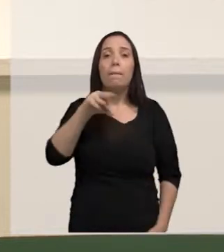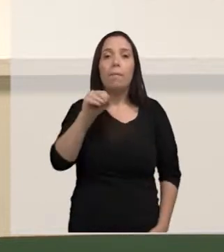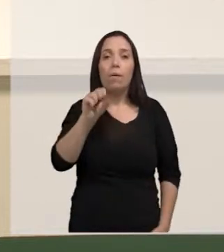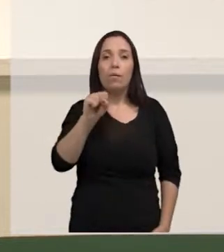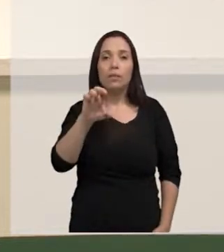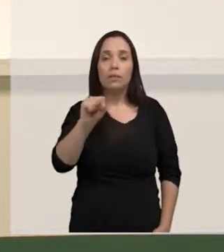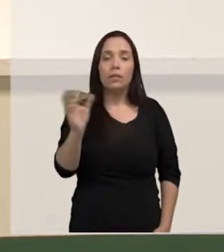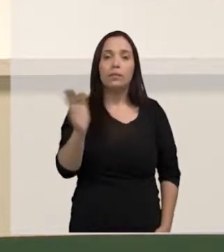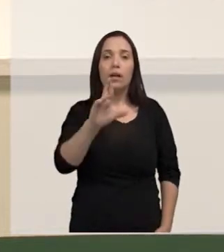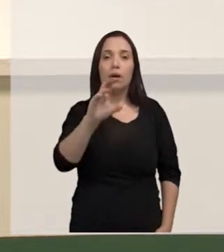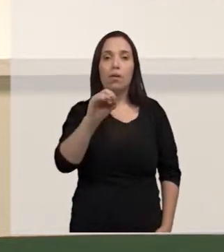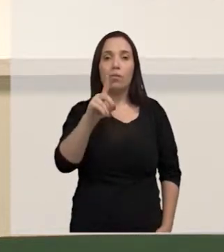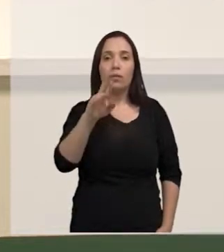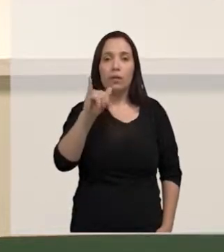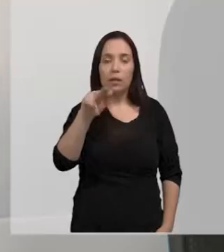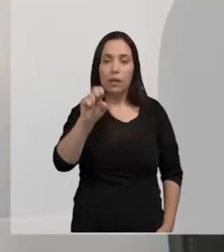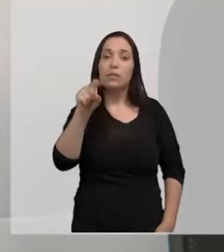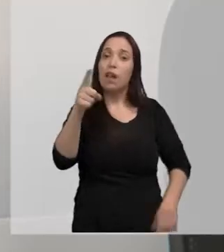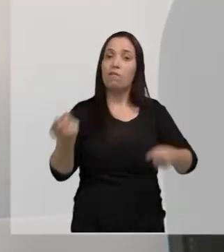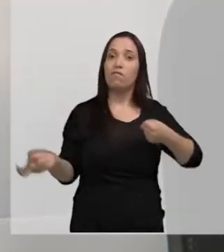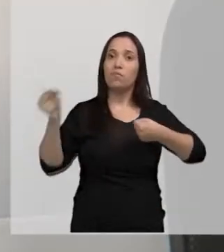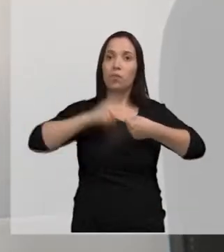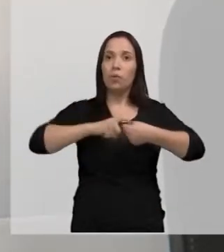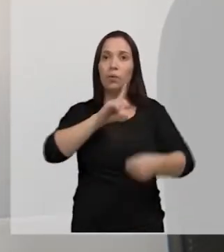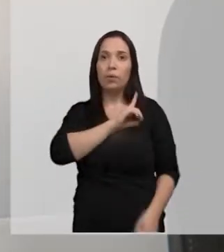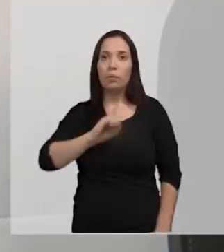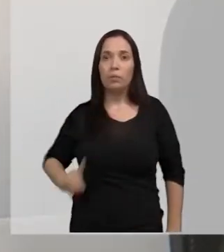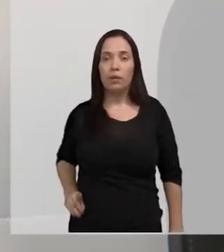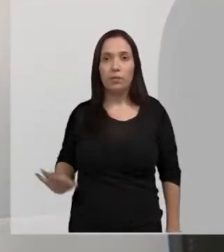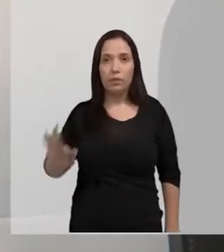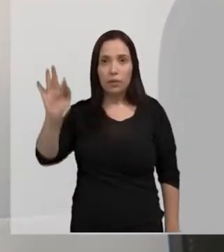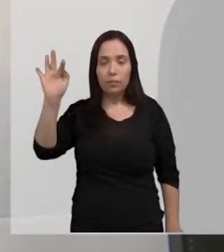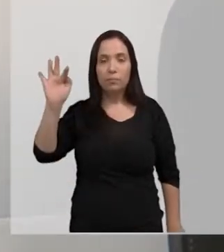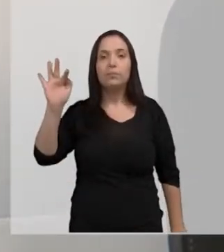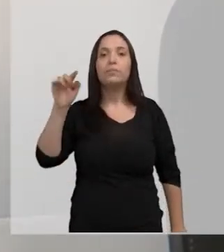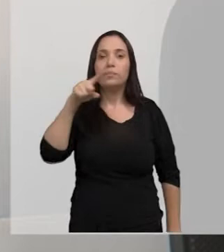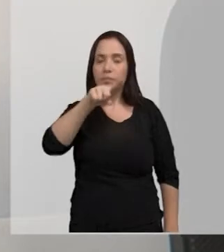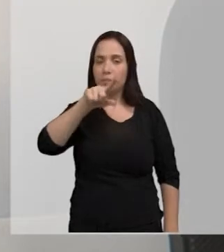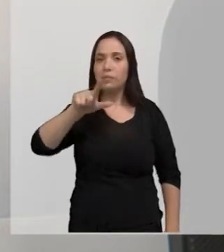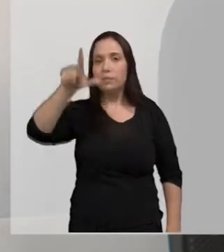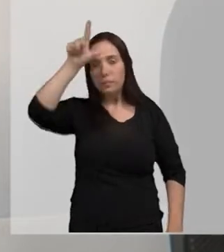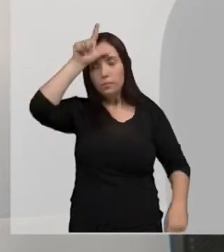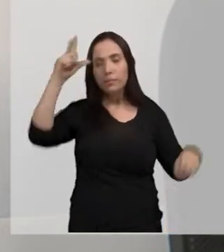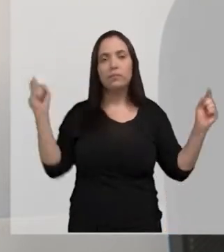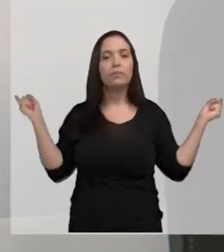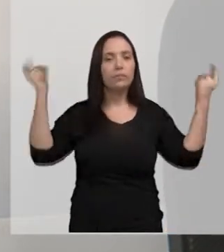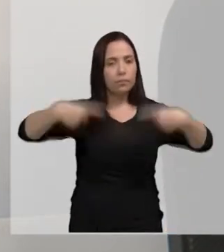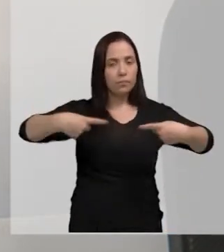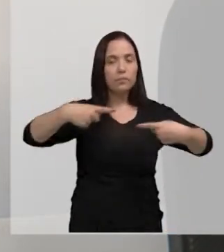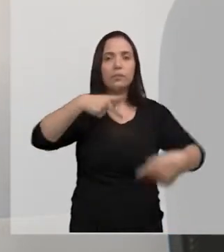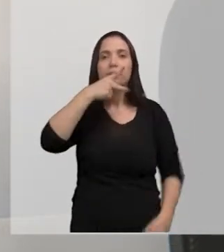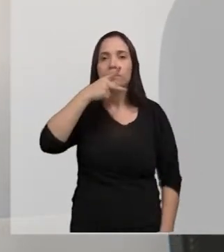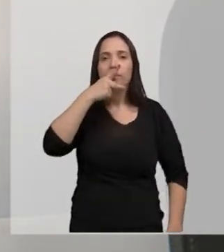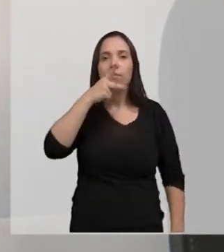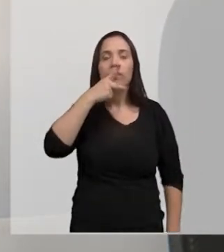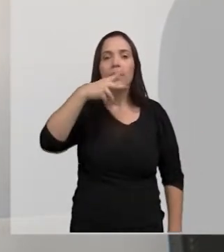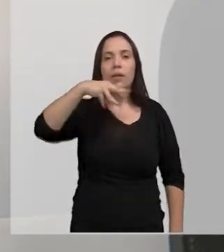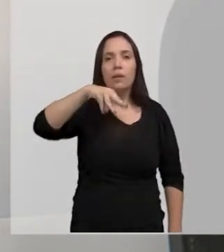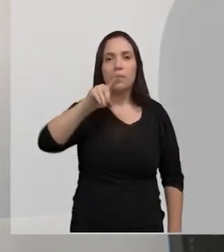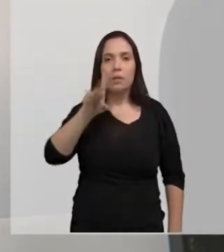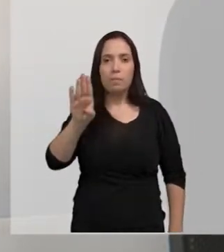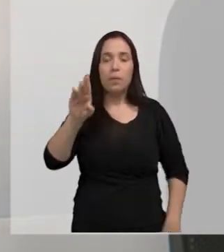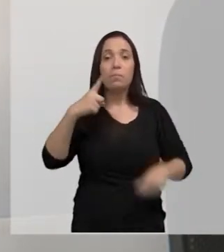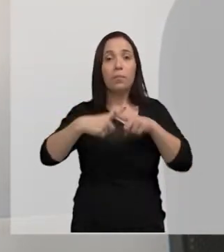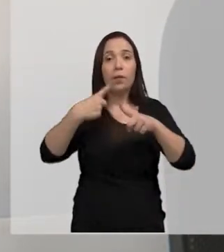esse retorno dele à Câmara Federal. Eu acho que ele vai se tornar a principal liderança de oposição do MDB, com a saída